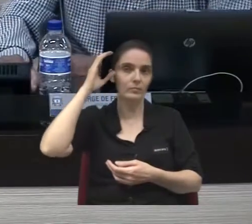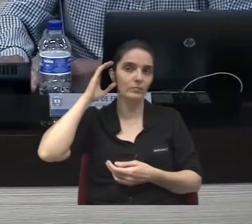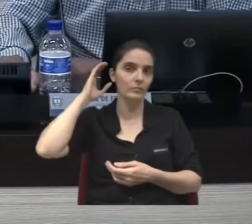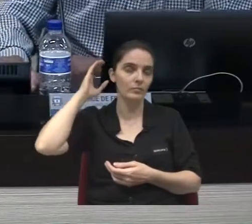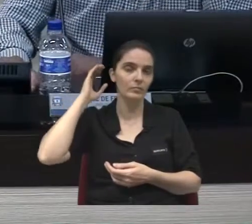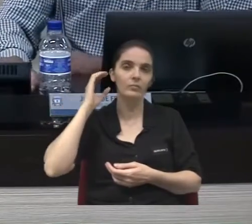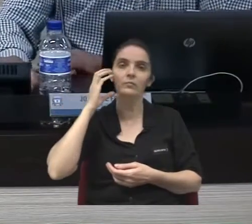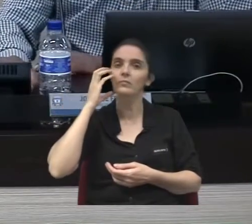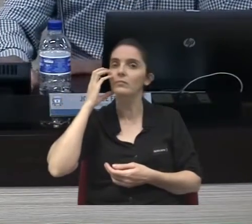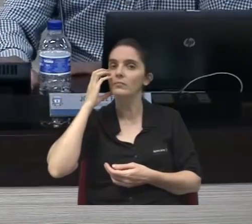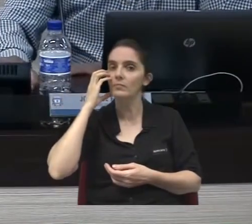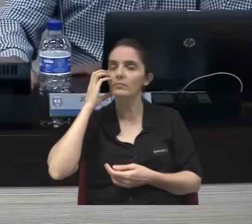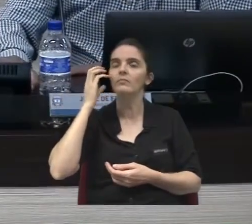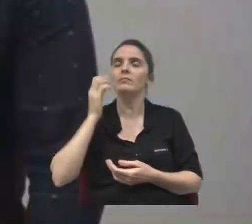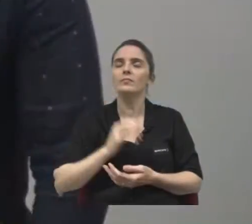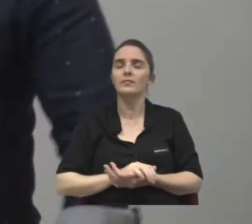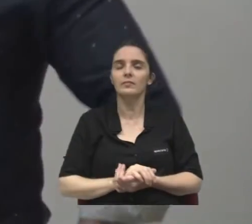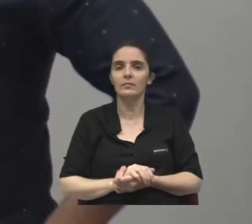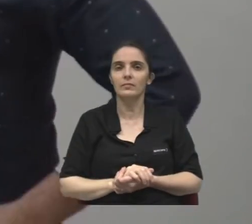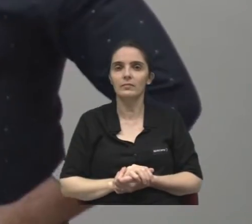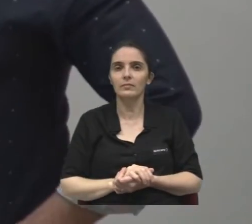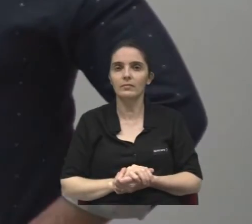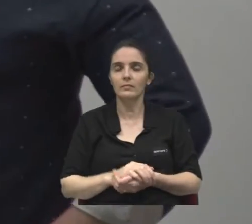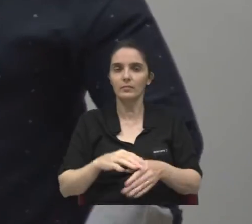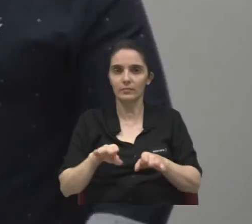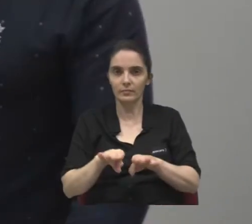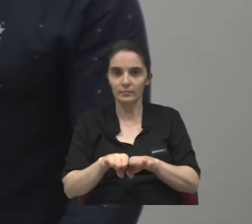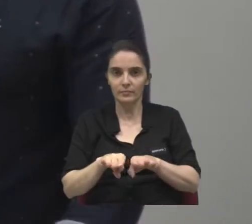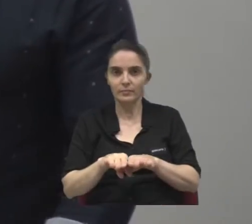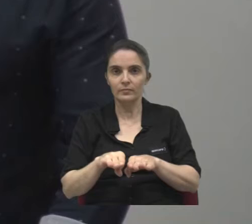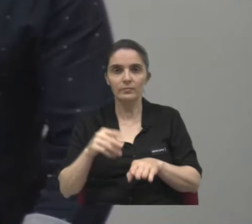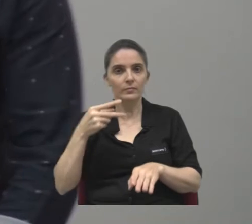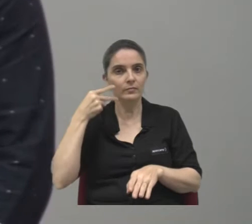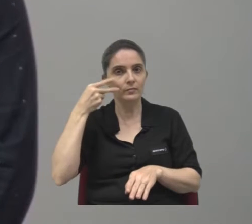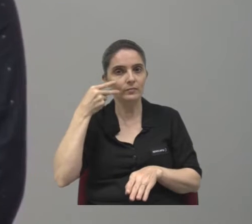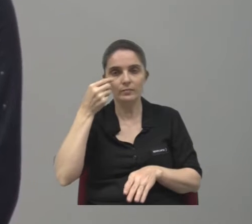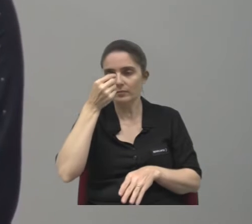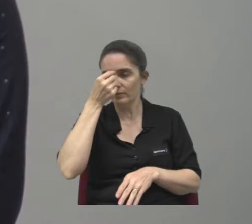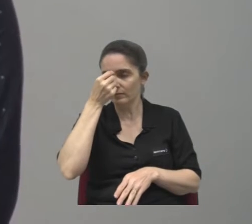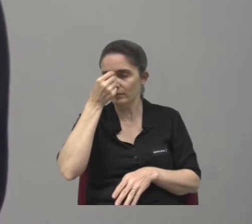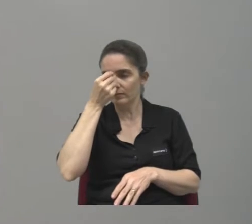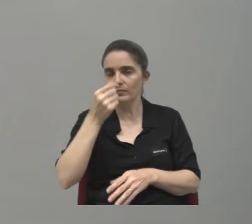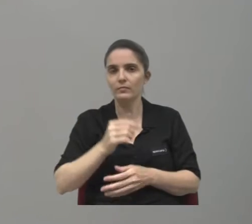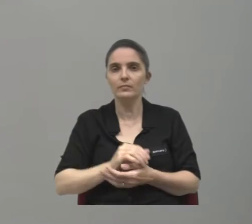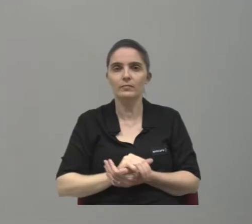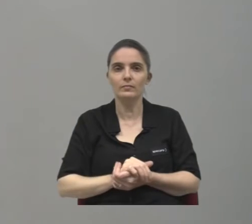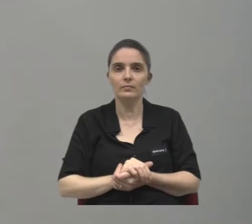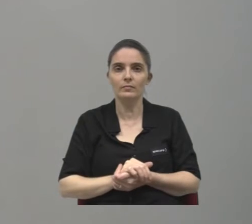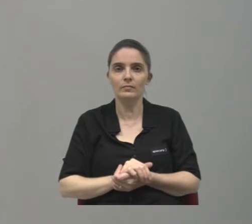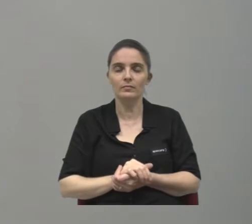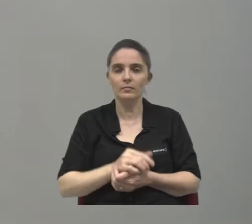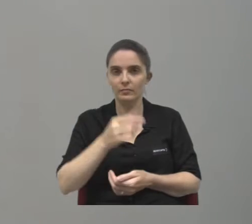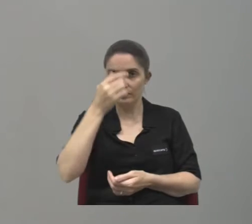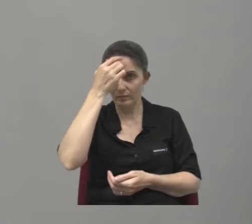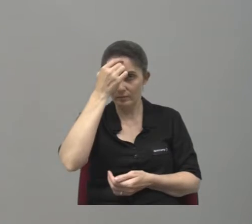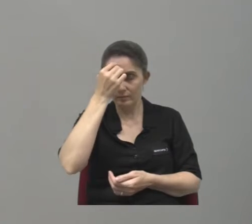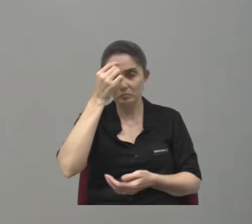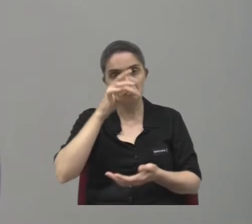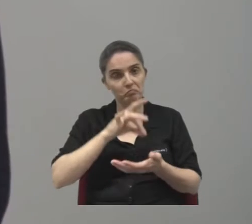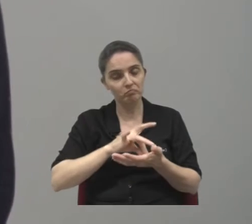Rossi e do nobre colega Jorge de Freitas. Eu realmente fico